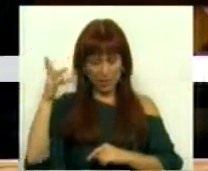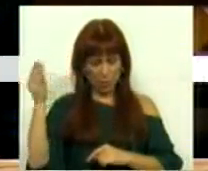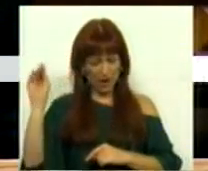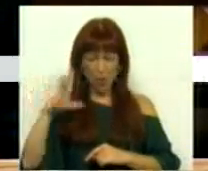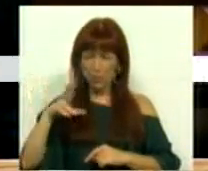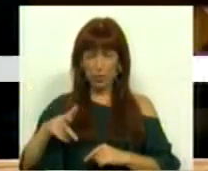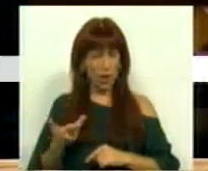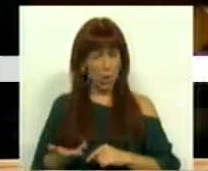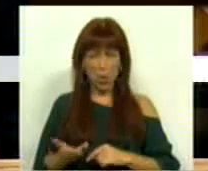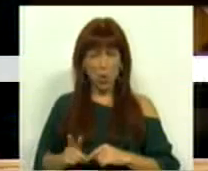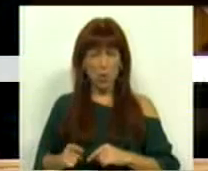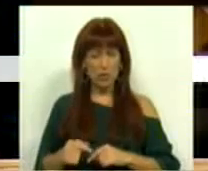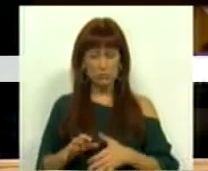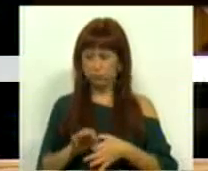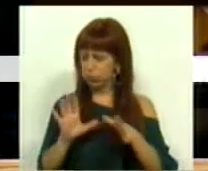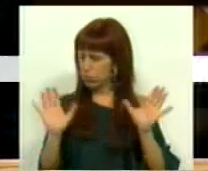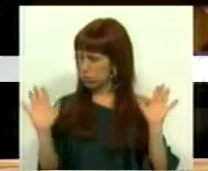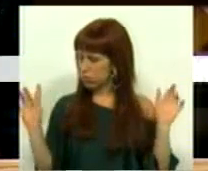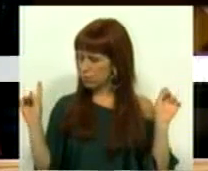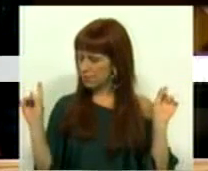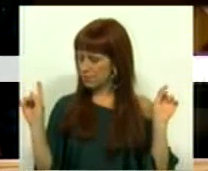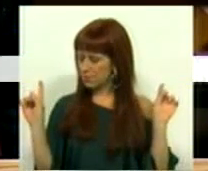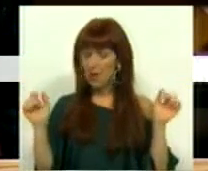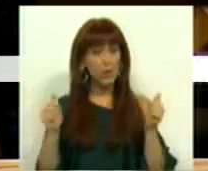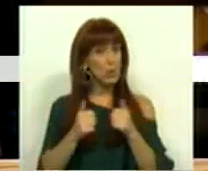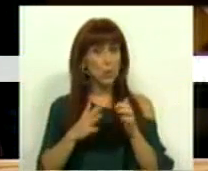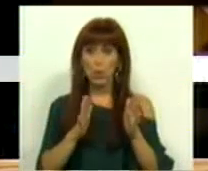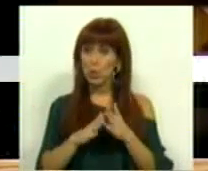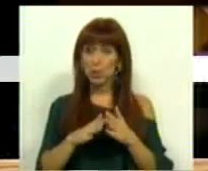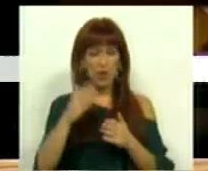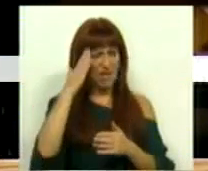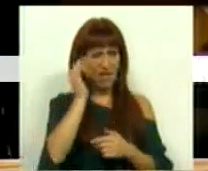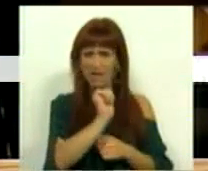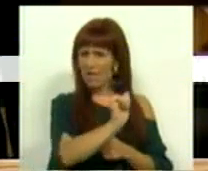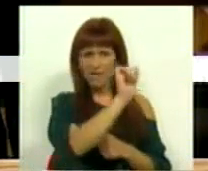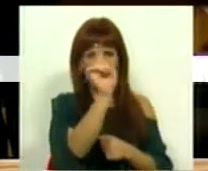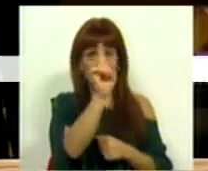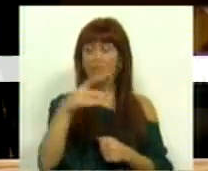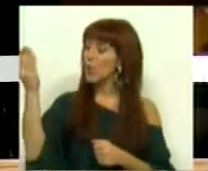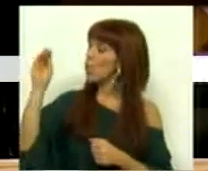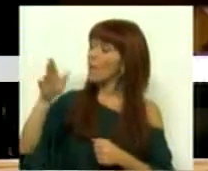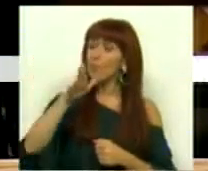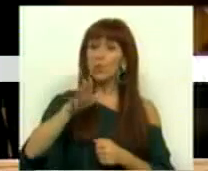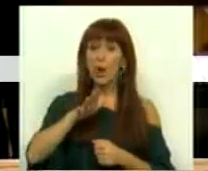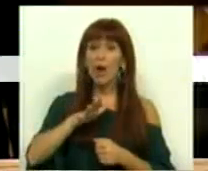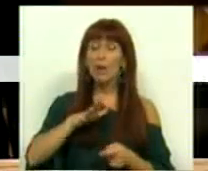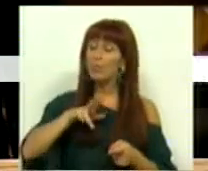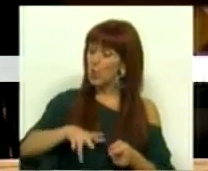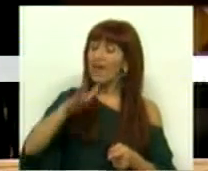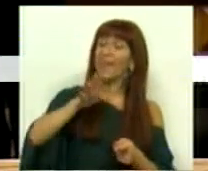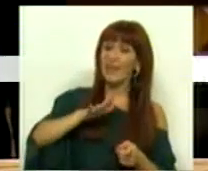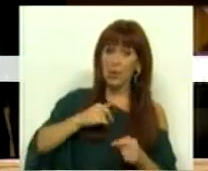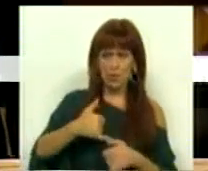Banco de Portugal de hoje desmontam claramente toda essa perspectiva. E o que o Banco de Portugal nos vem dizer, e